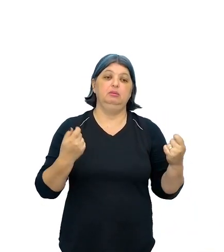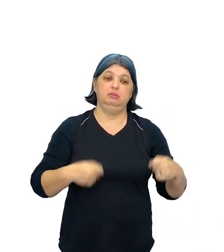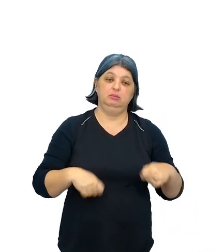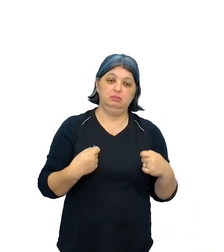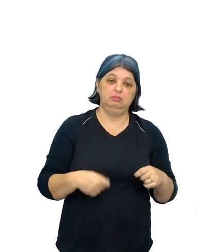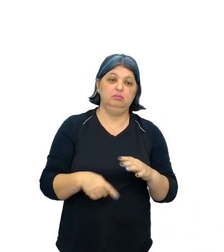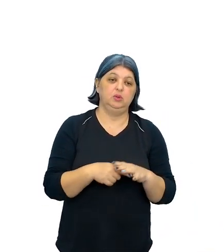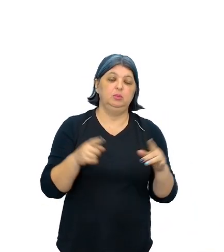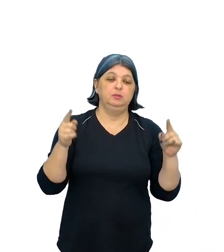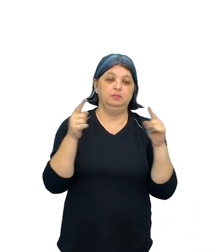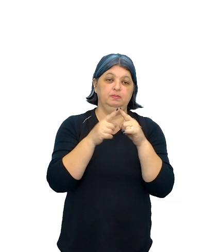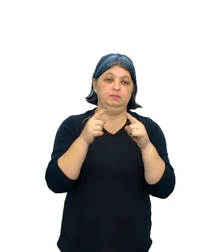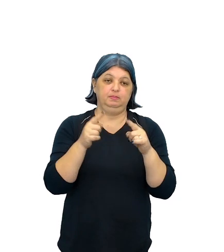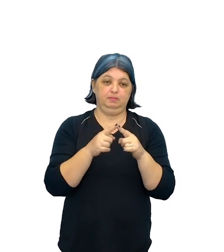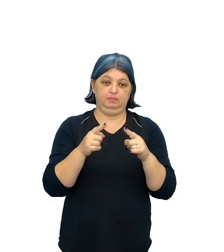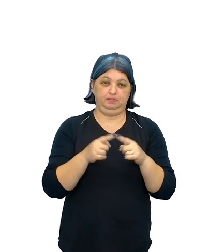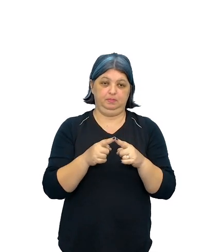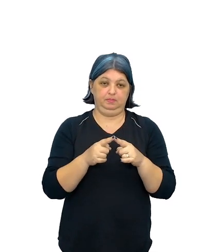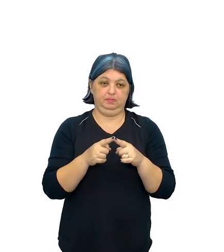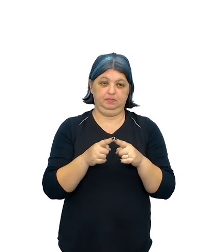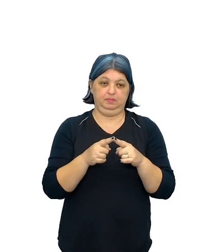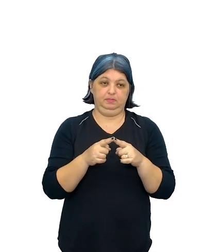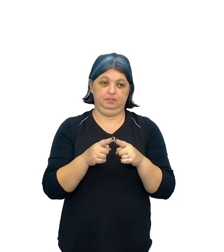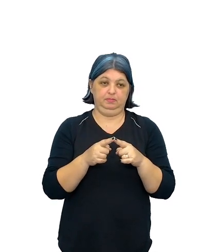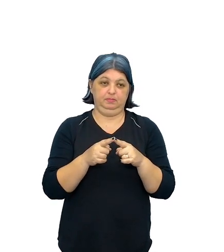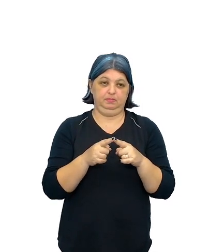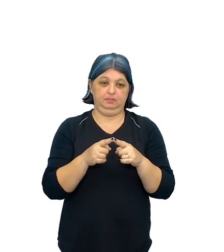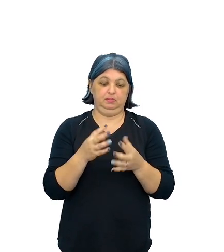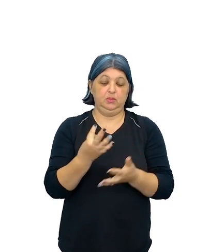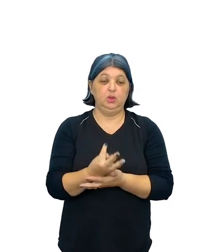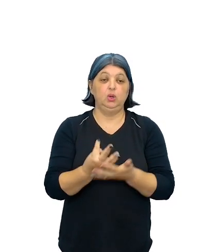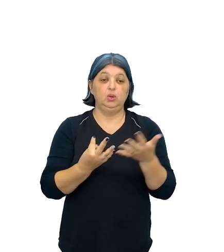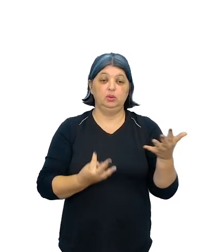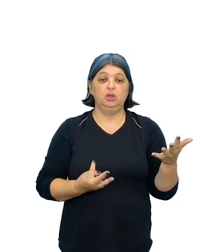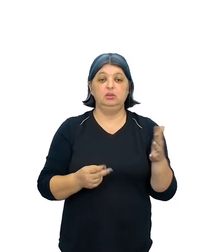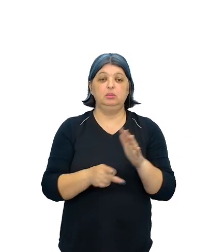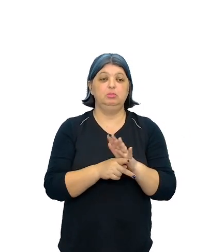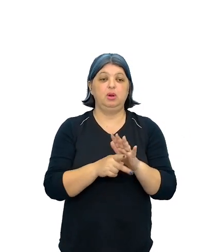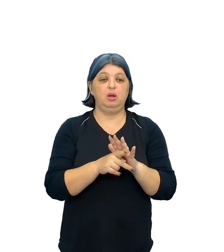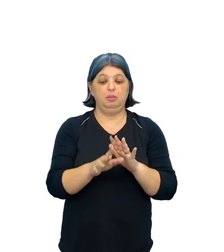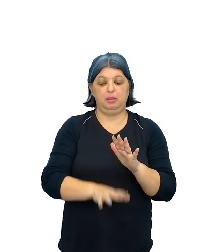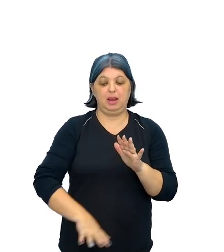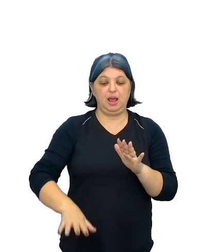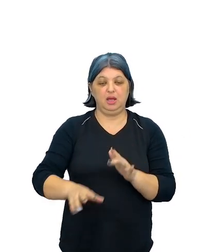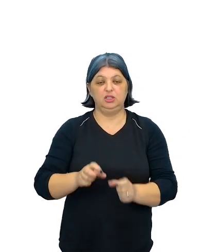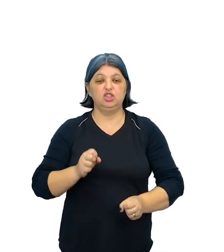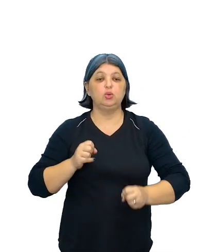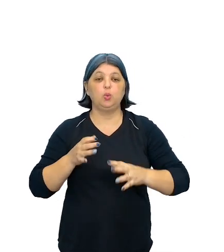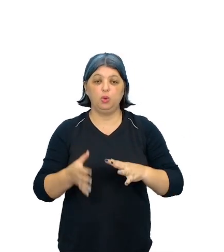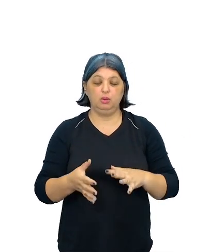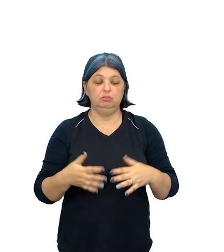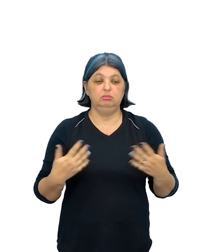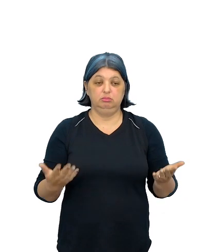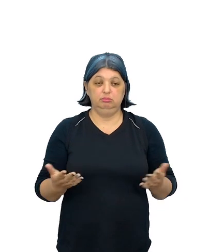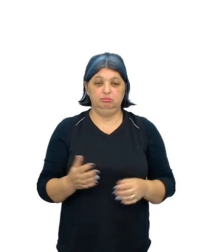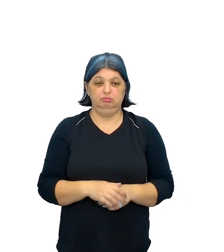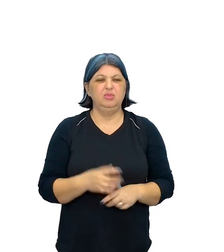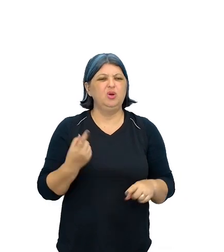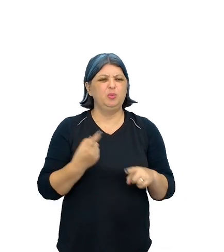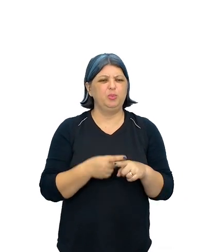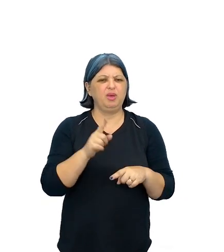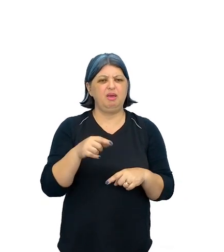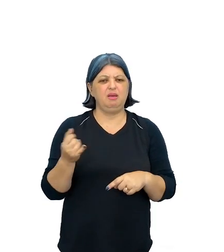se vincular aos textos os campos de atuação. Por que que os campos de atuação são